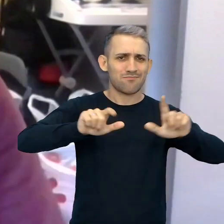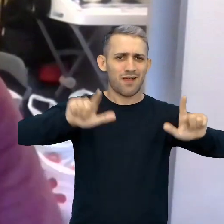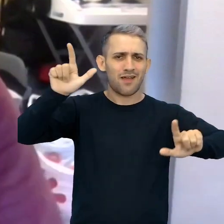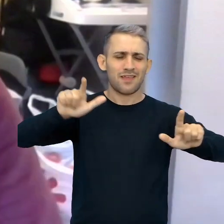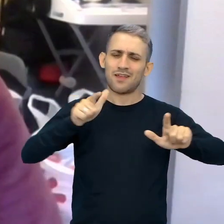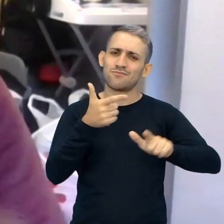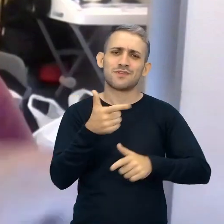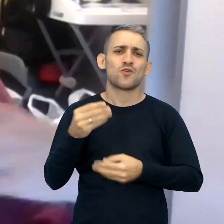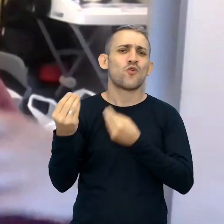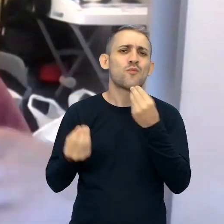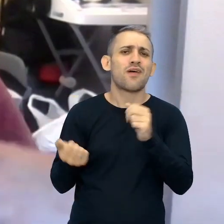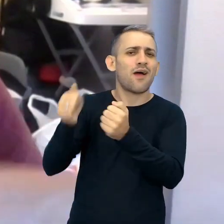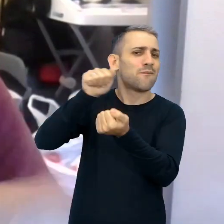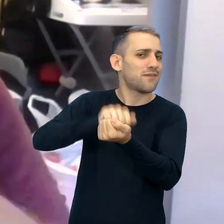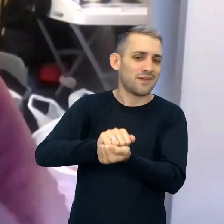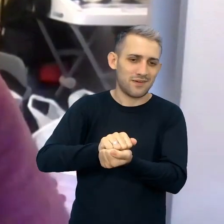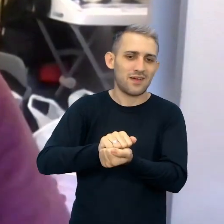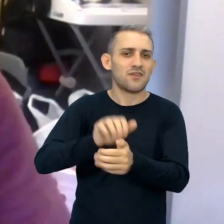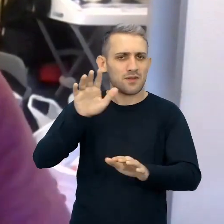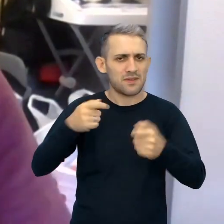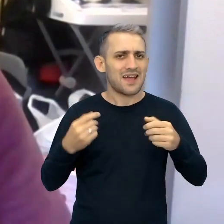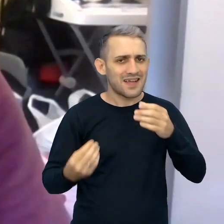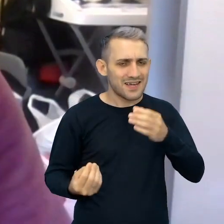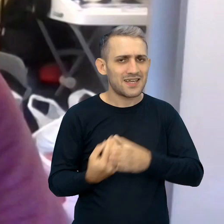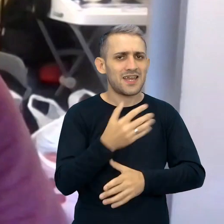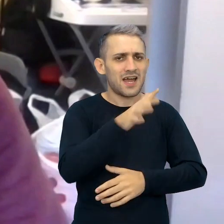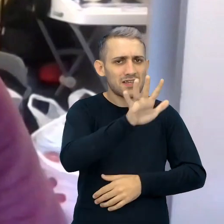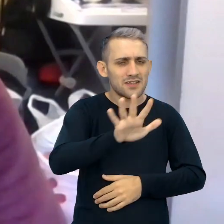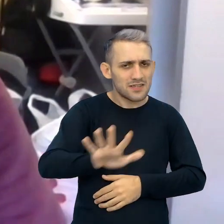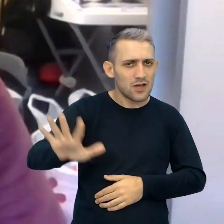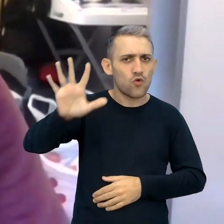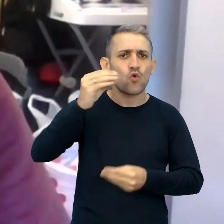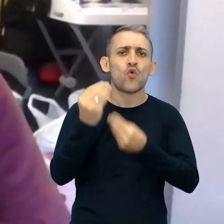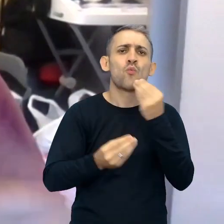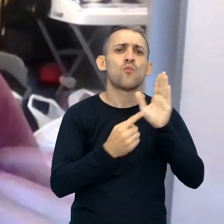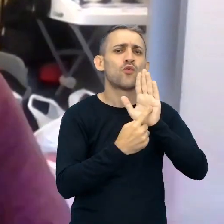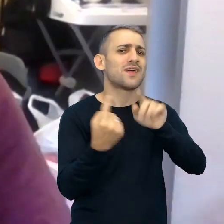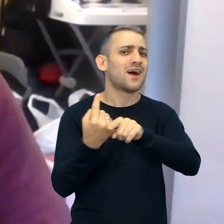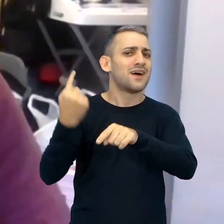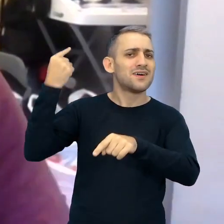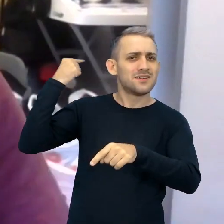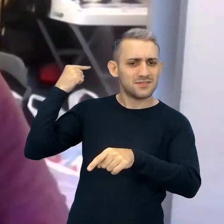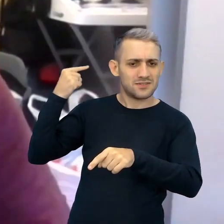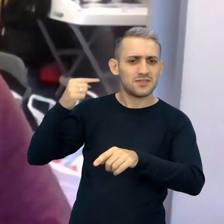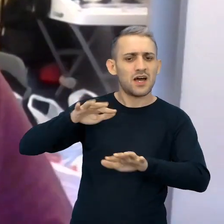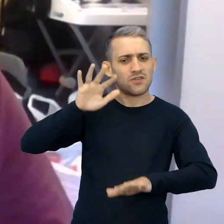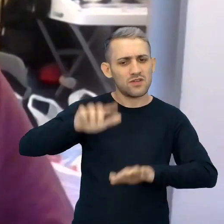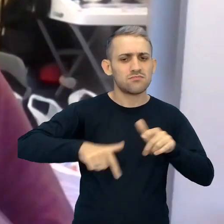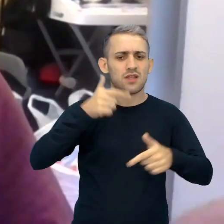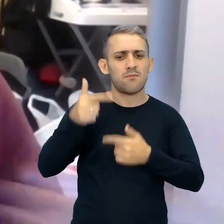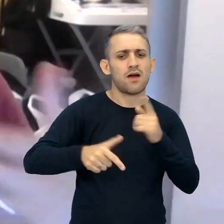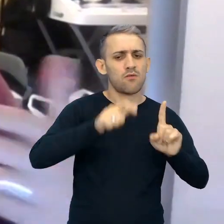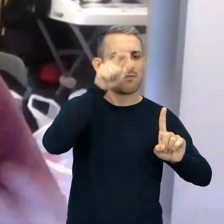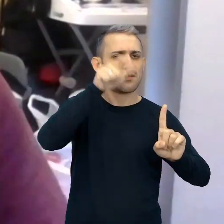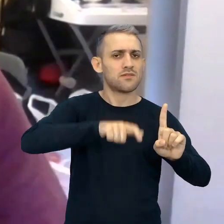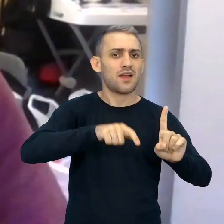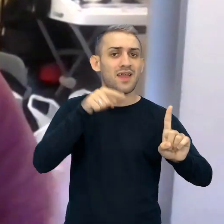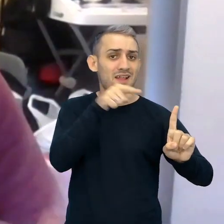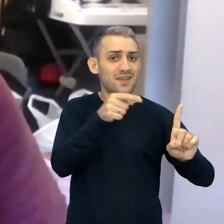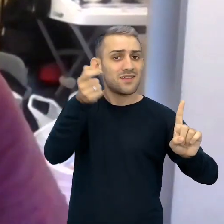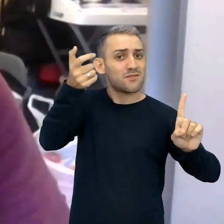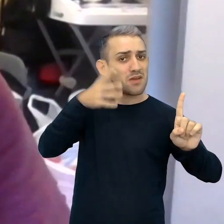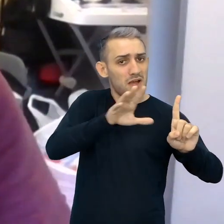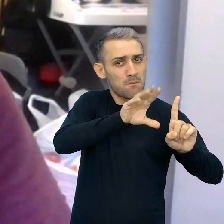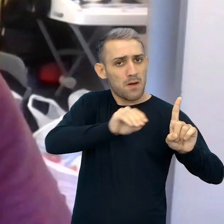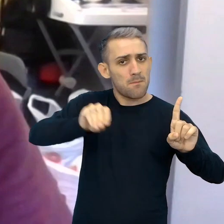traduzo isso? Talvez eu tenha que criar uma cena que mostre como era esse antigamente. Pode ser que eu trabalhe com um personagem falando